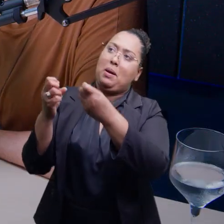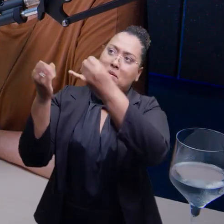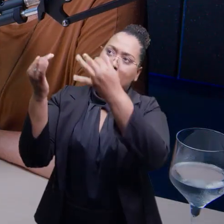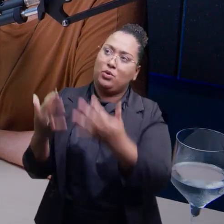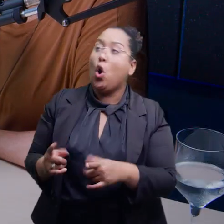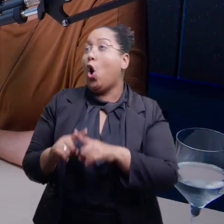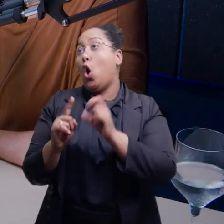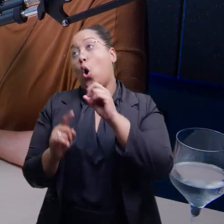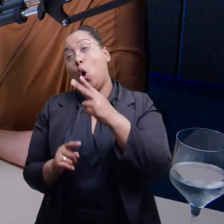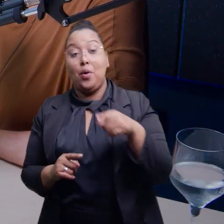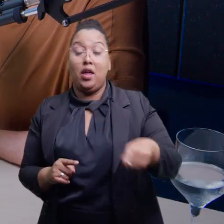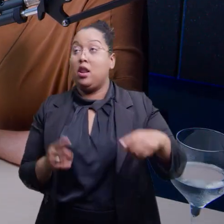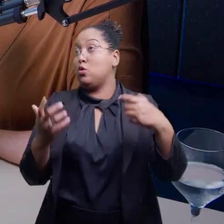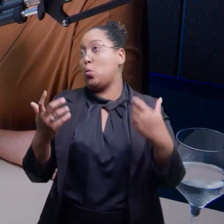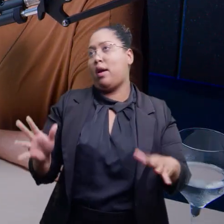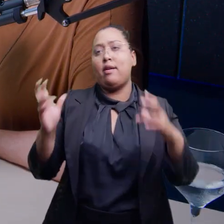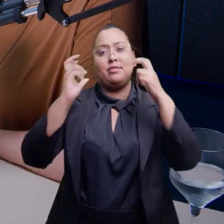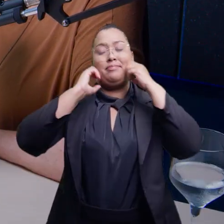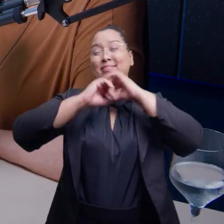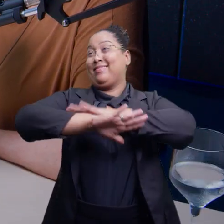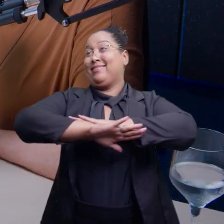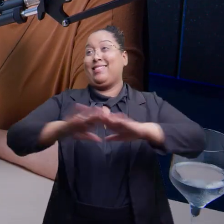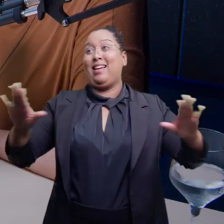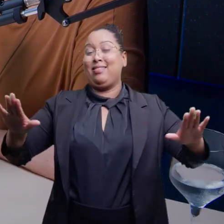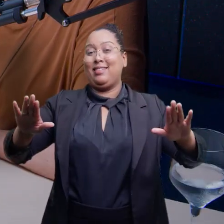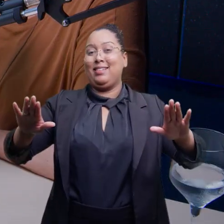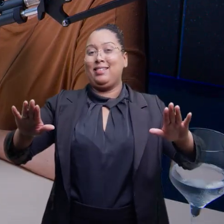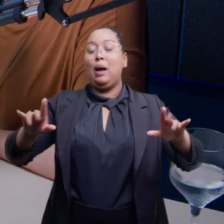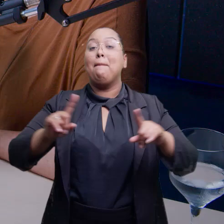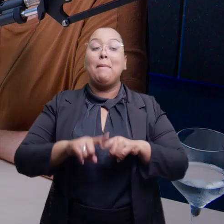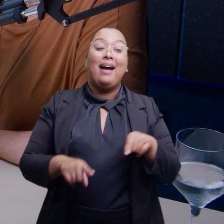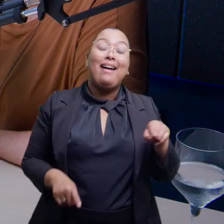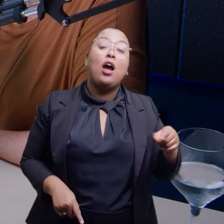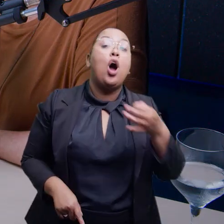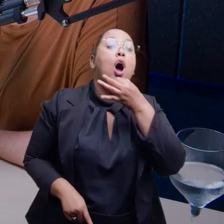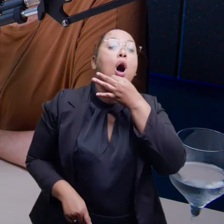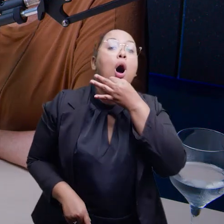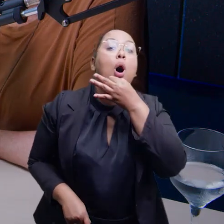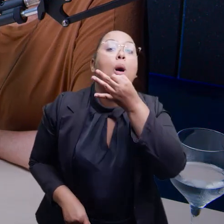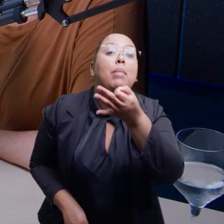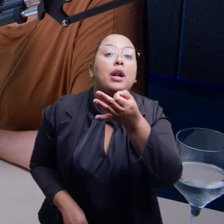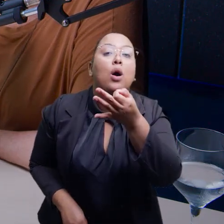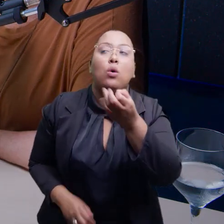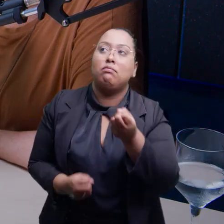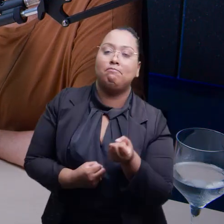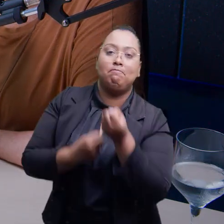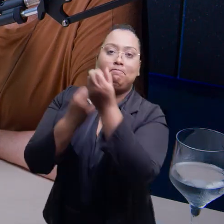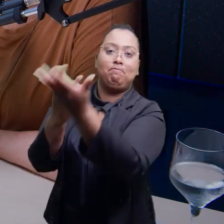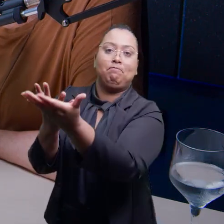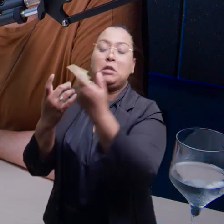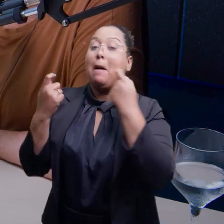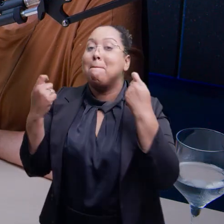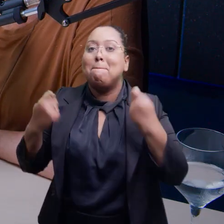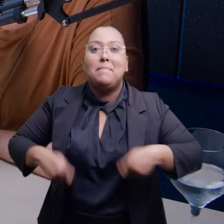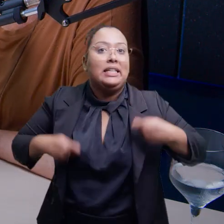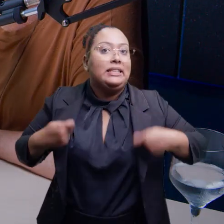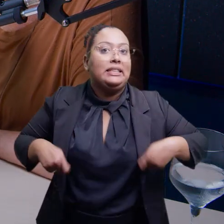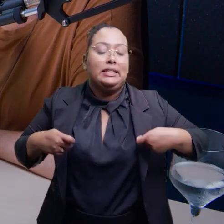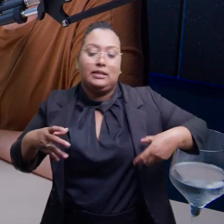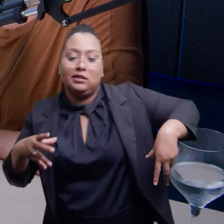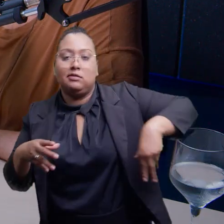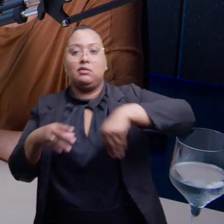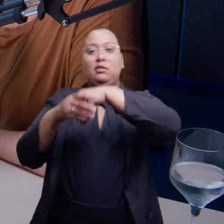ou não quer ser adotado de jeito nenhum. Mas a voz dessa criança, desse adolescente, precisa ir para